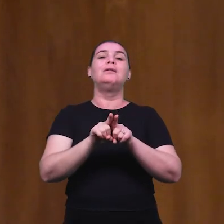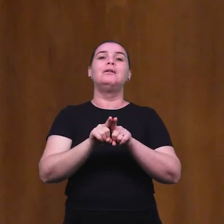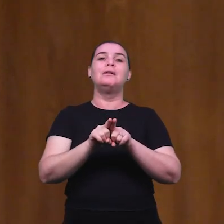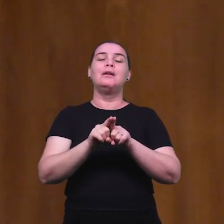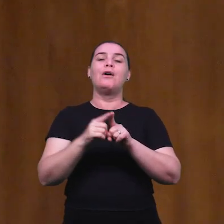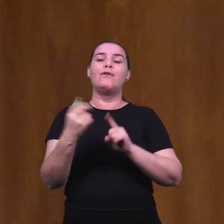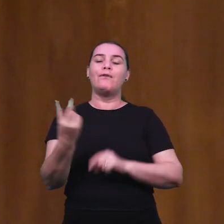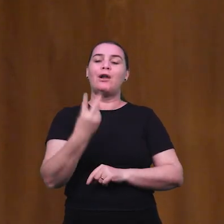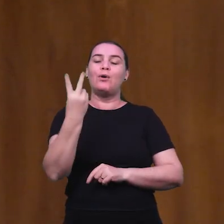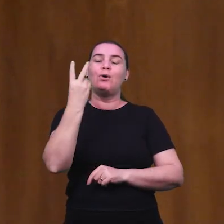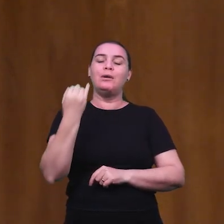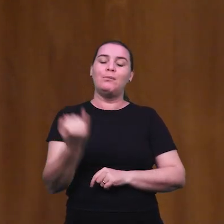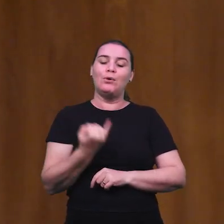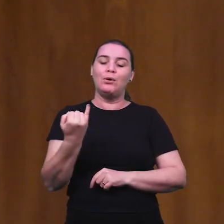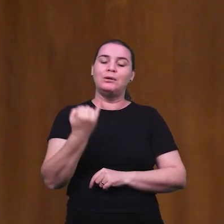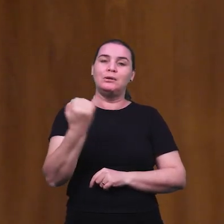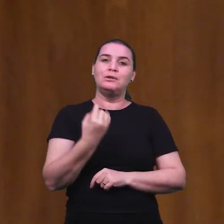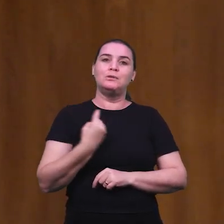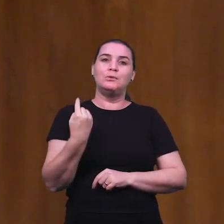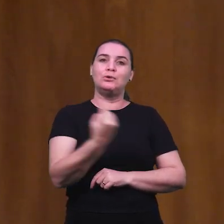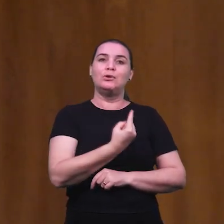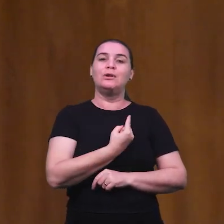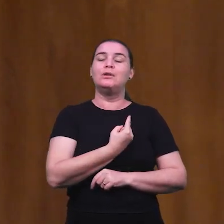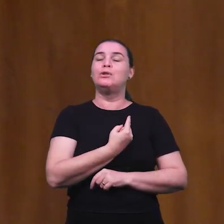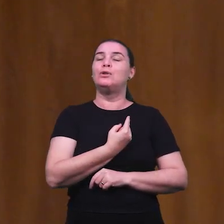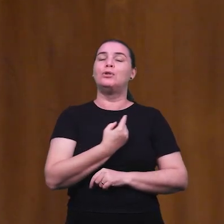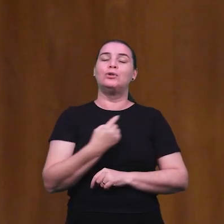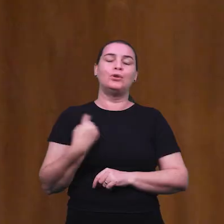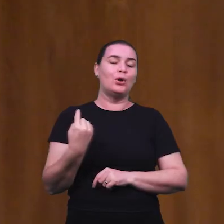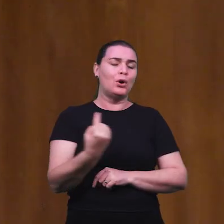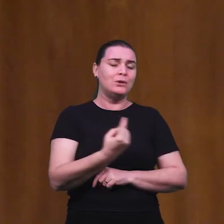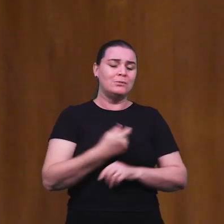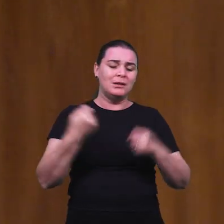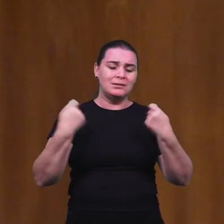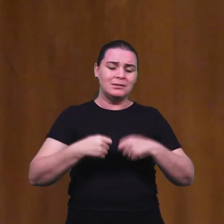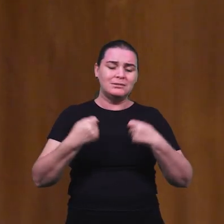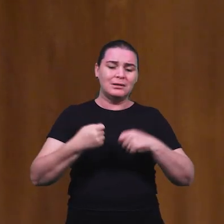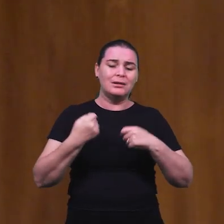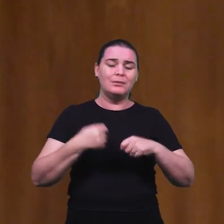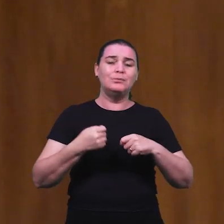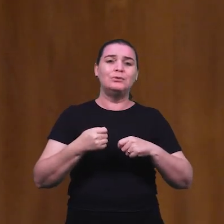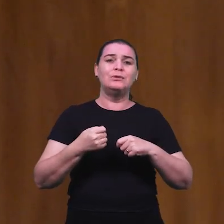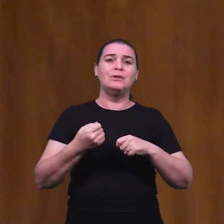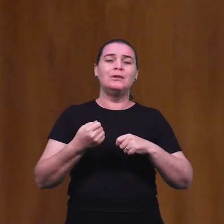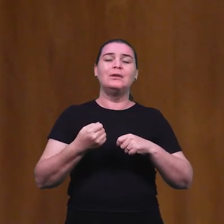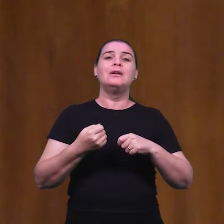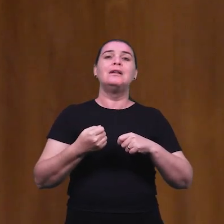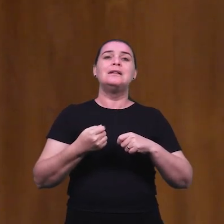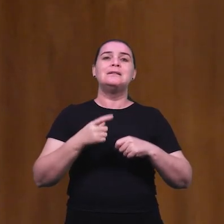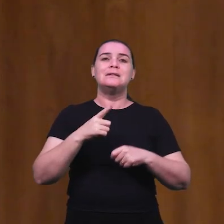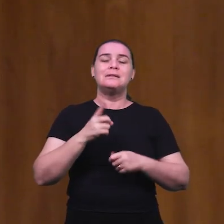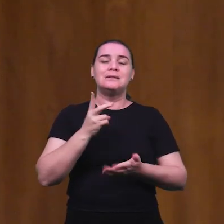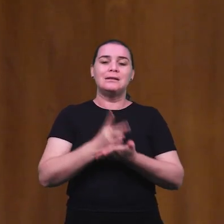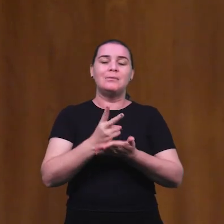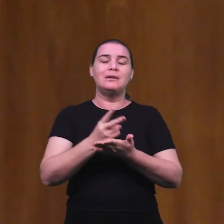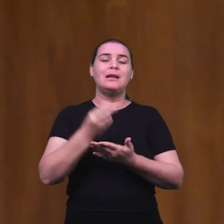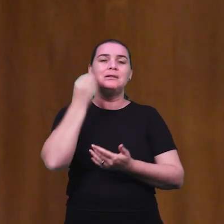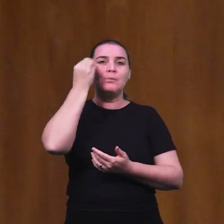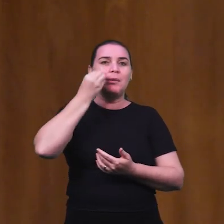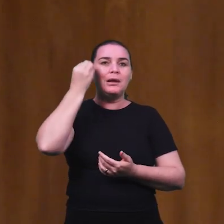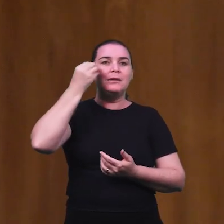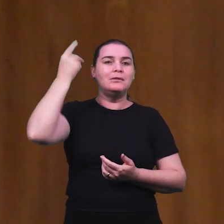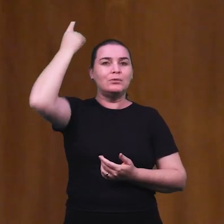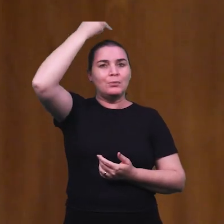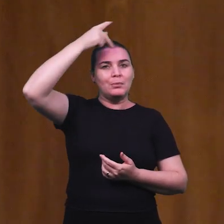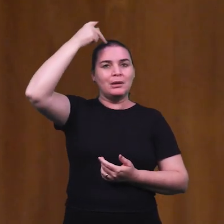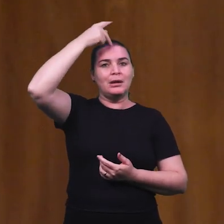nós. Nós não podemos nos afastar do Pentecostes. O Pentecostes é uma realidade hoje. O Espírito Santo está sendo derramado, o unguento está sendo